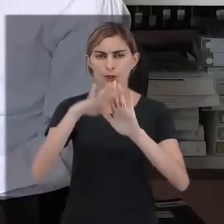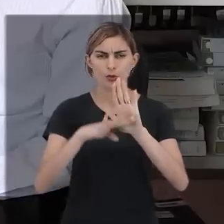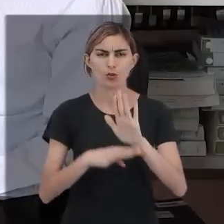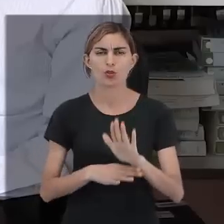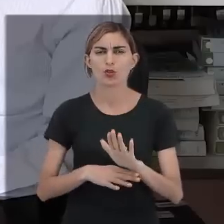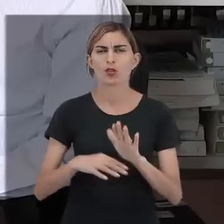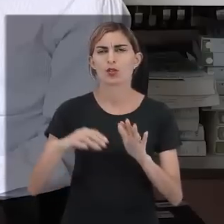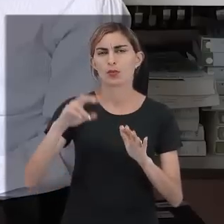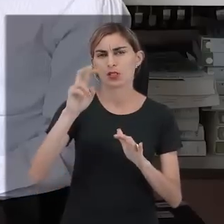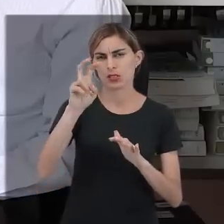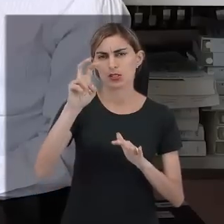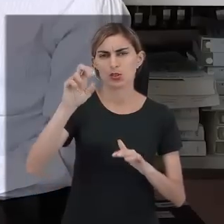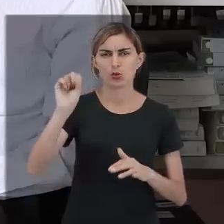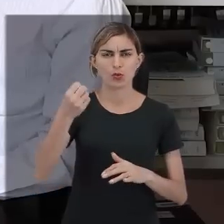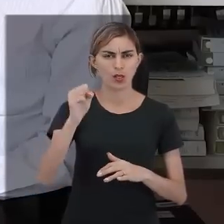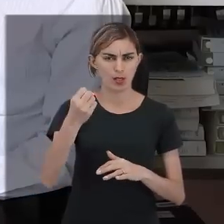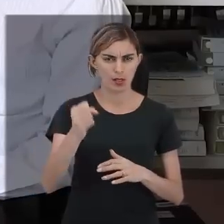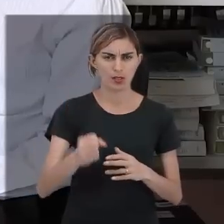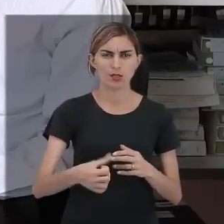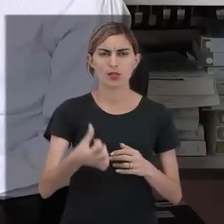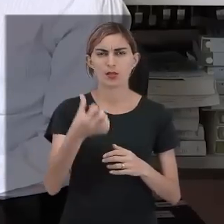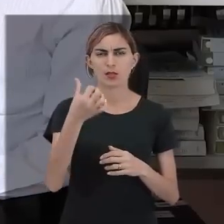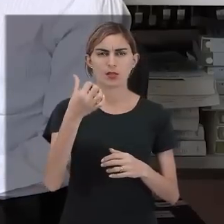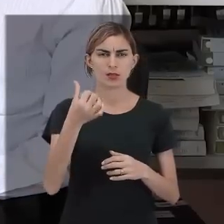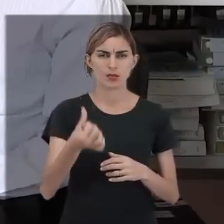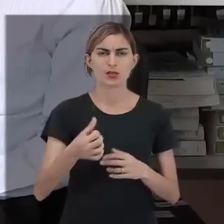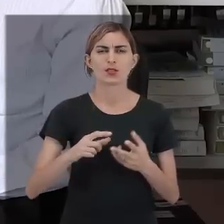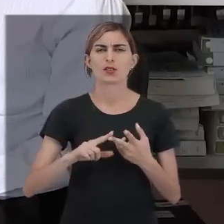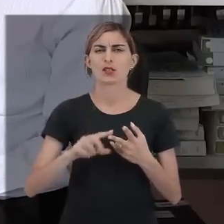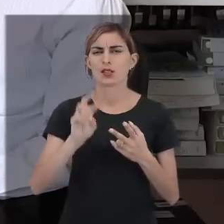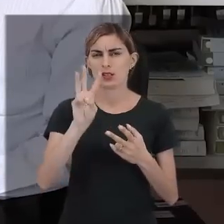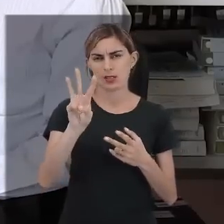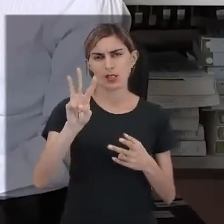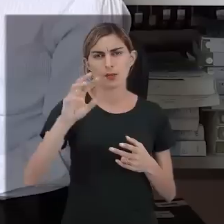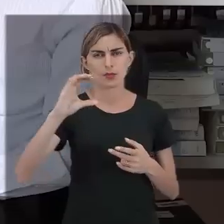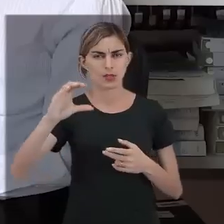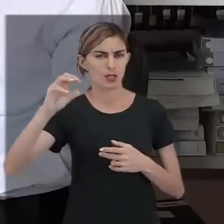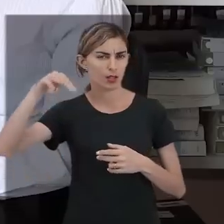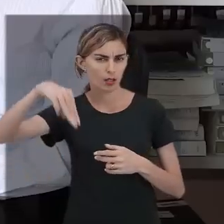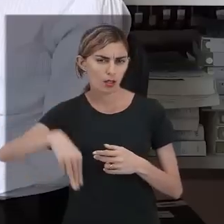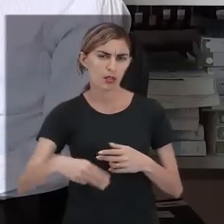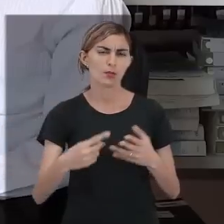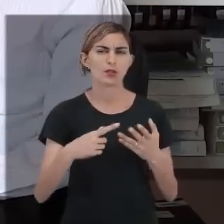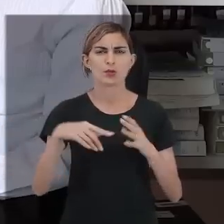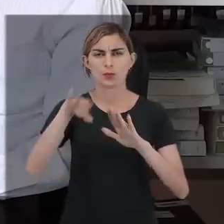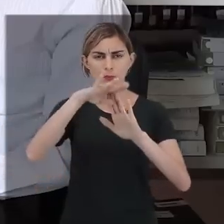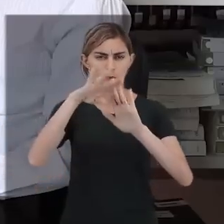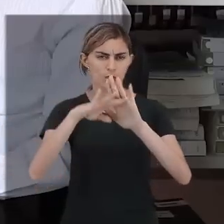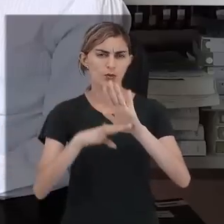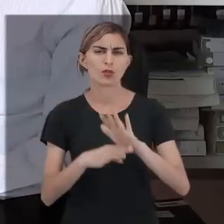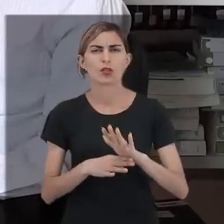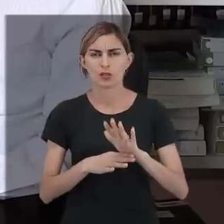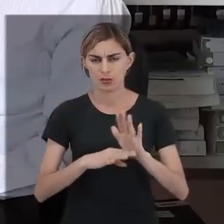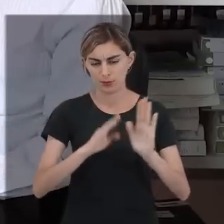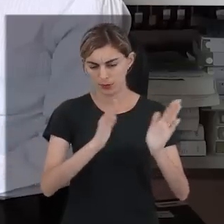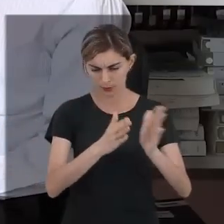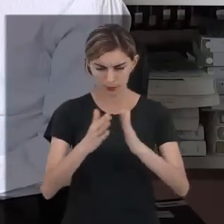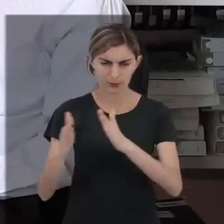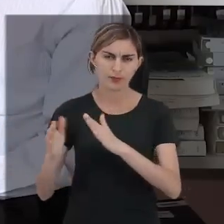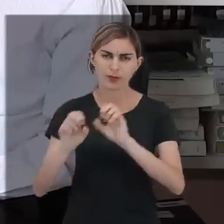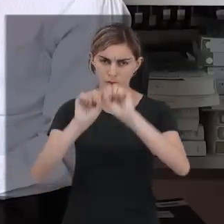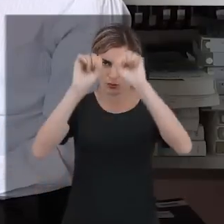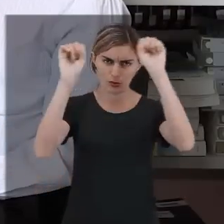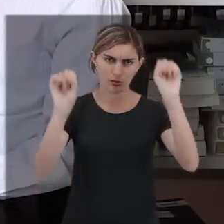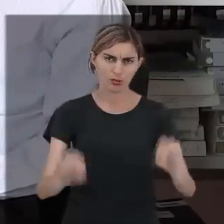como 5S, 6 Sigma, WCM. Então, na verdade, um programa integrado, né, um